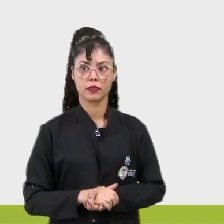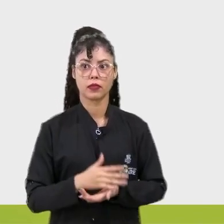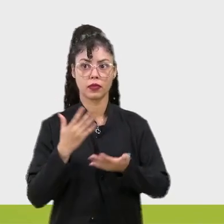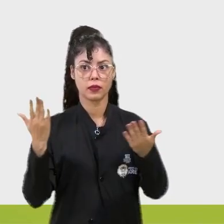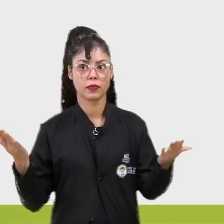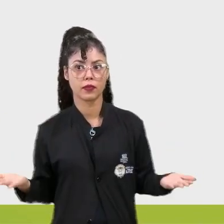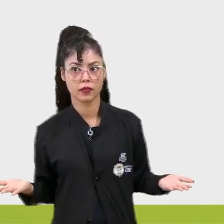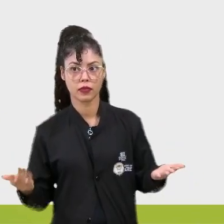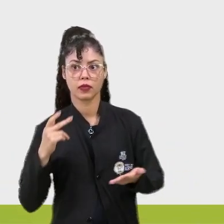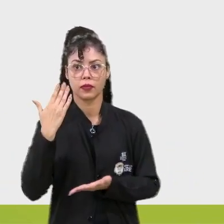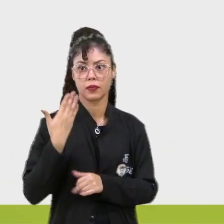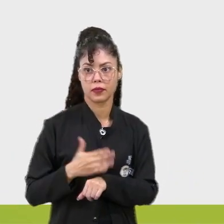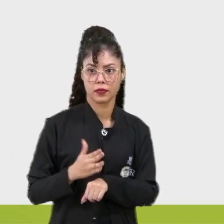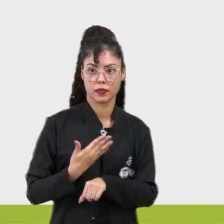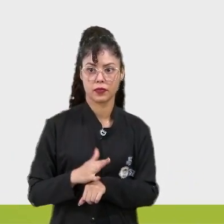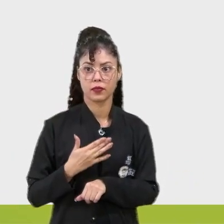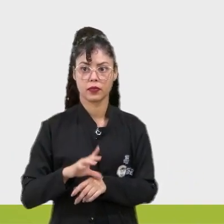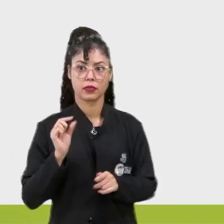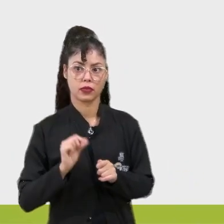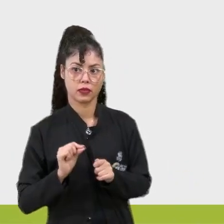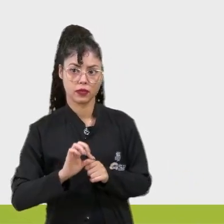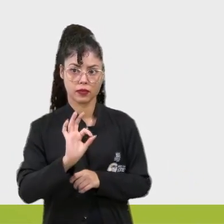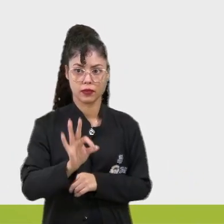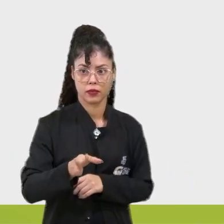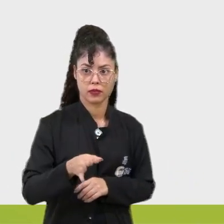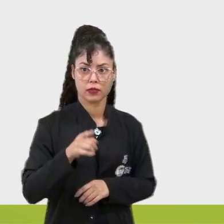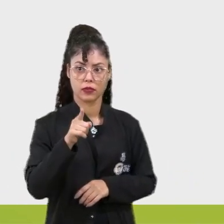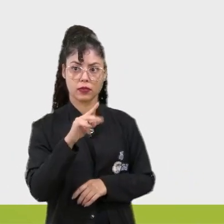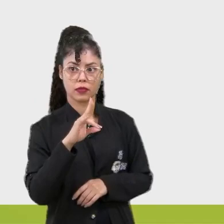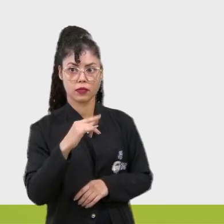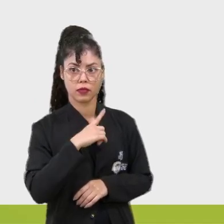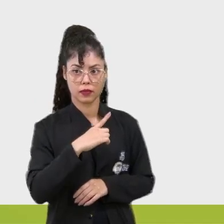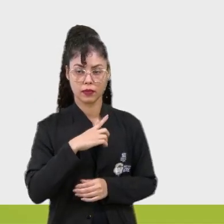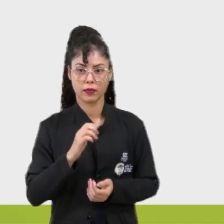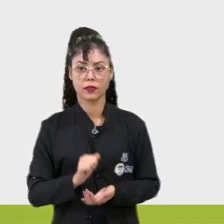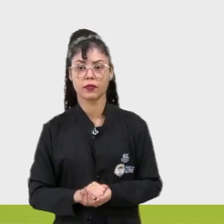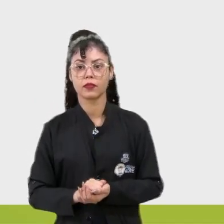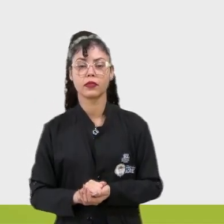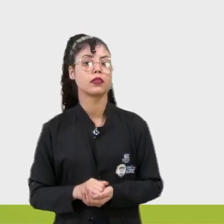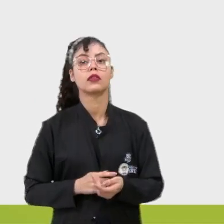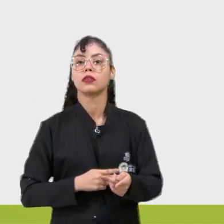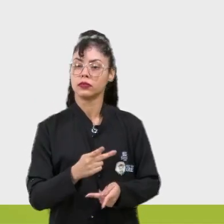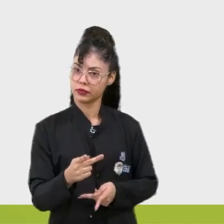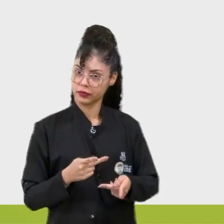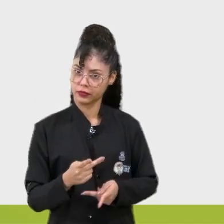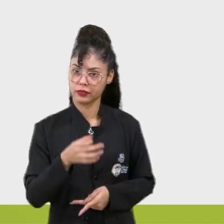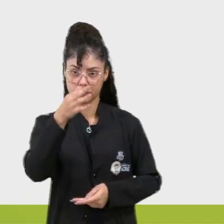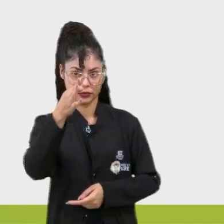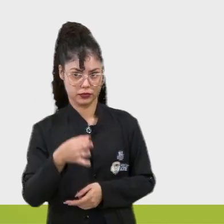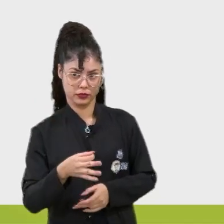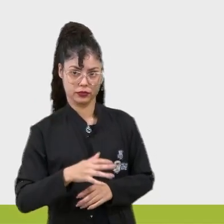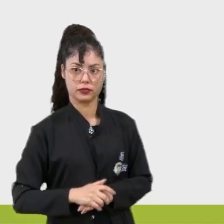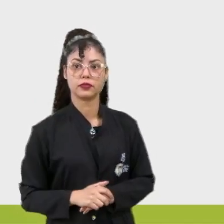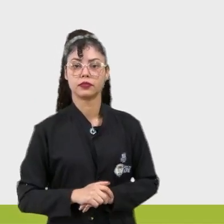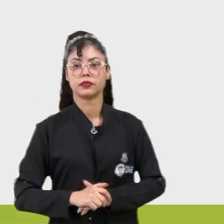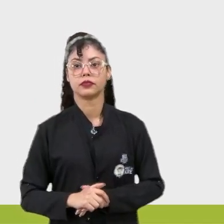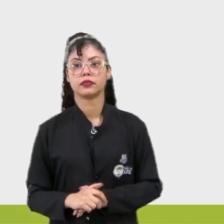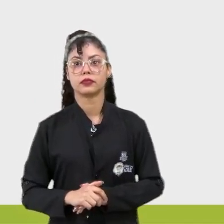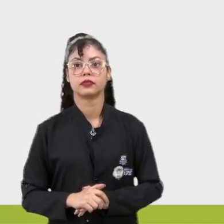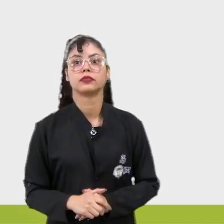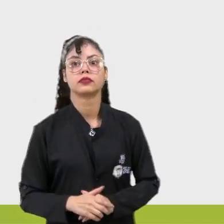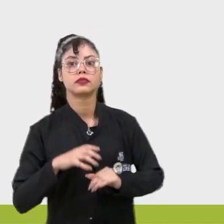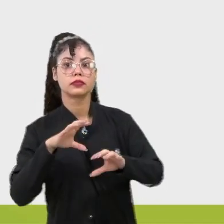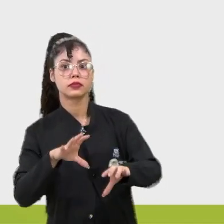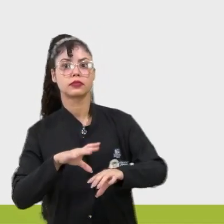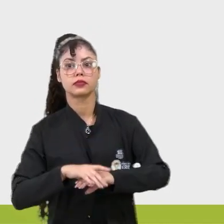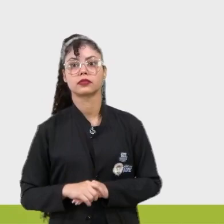Então, treinem aí o ano todo, que com certeza você já vai ter seu projetinho pronto. Desse